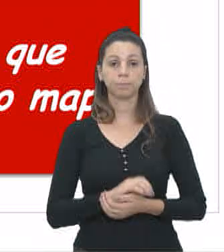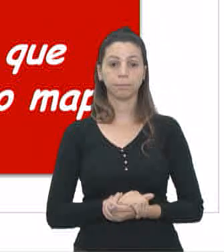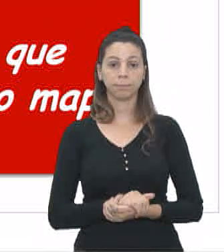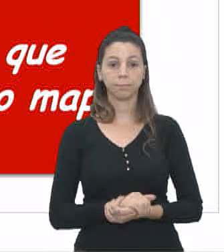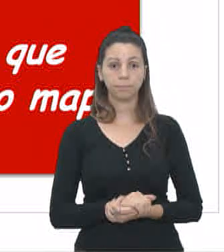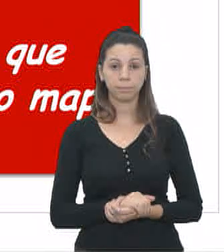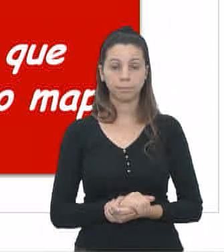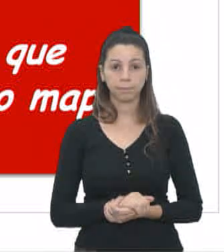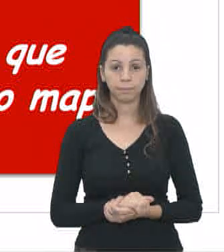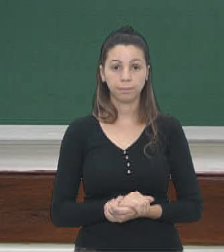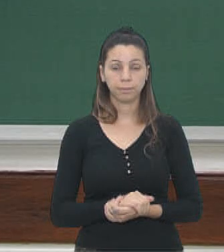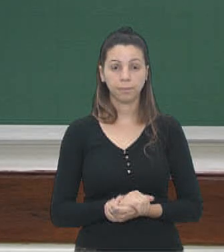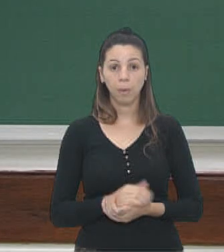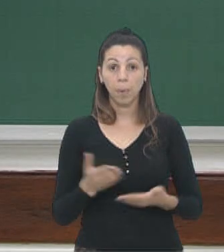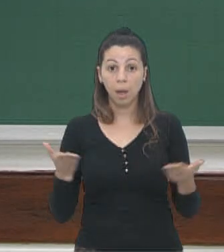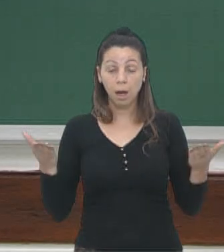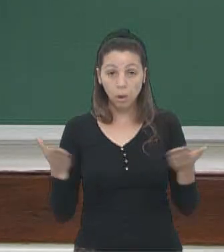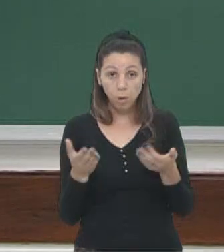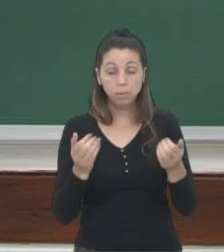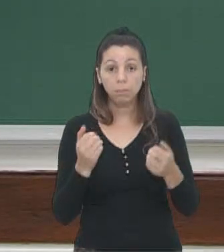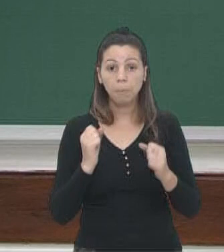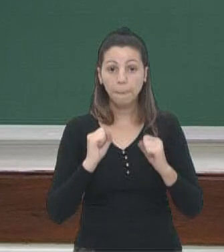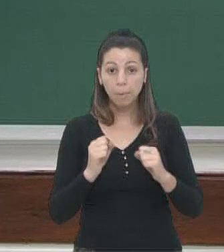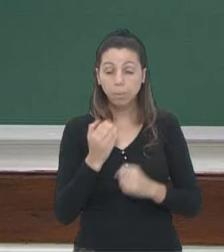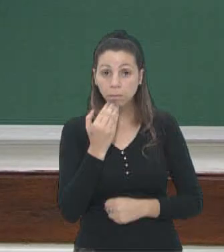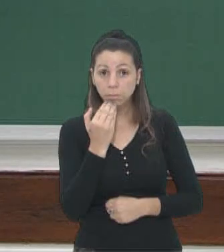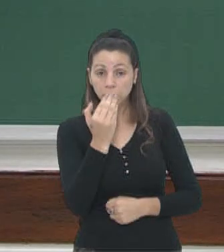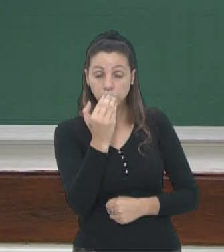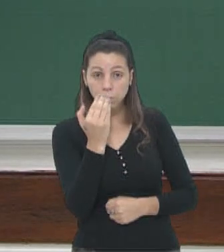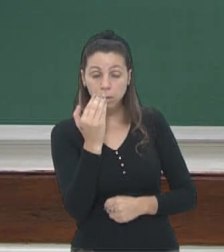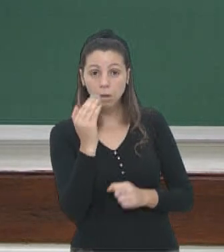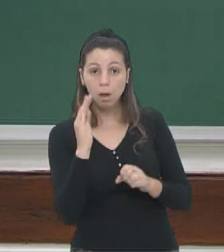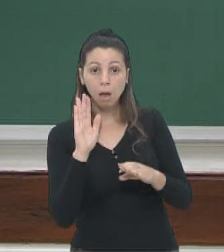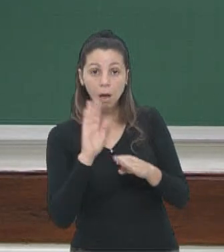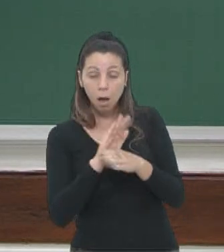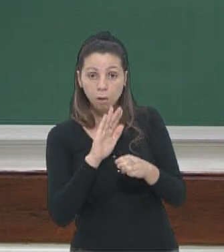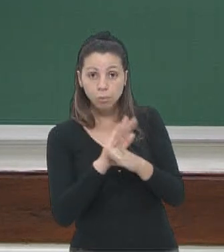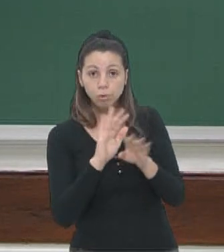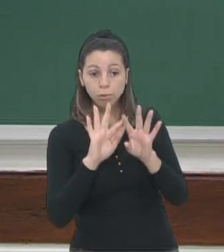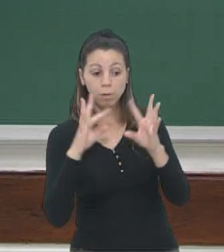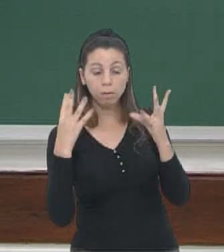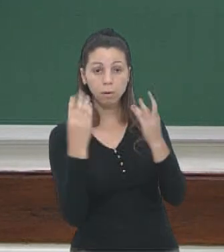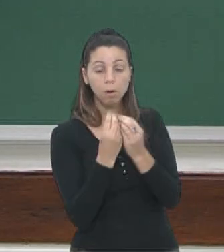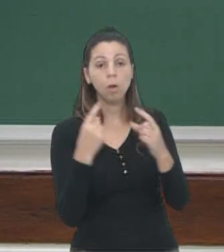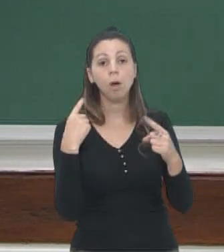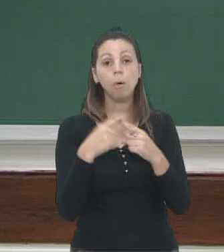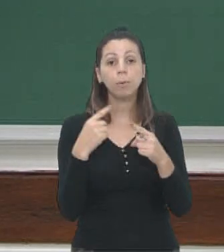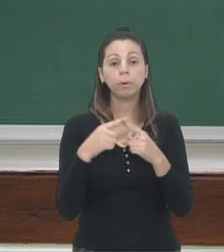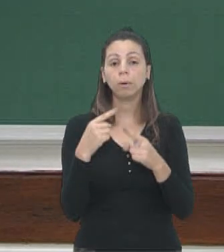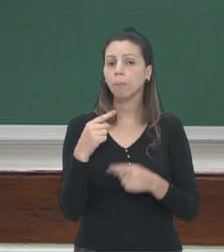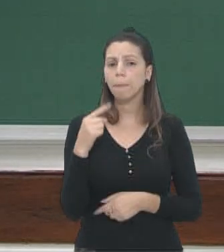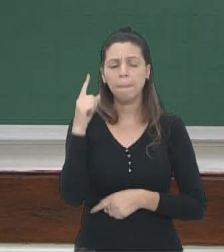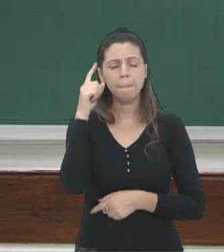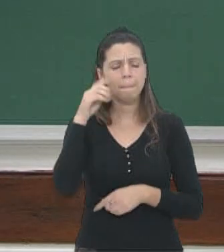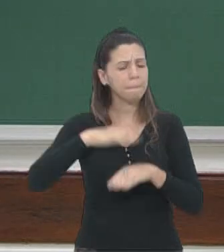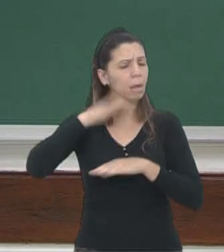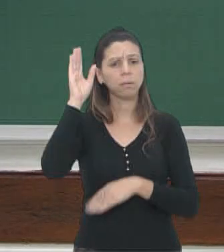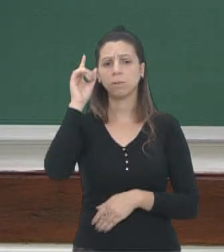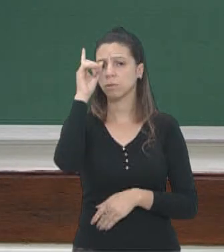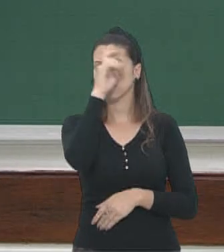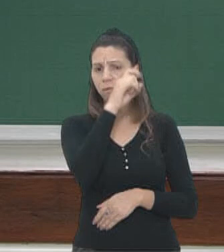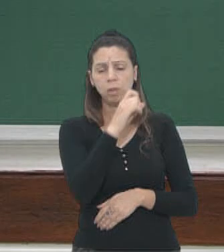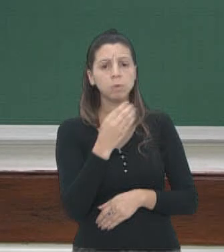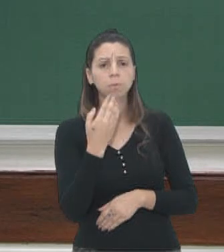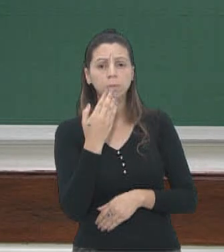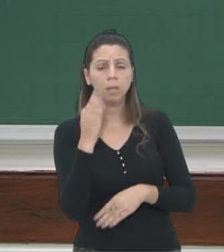mapa. Nesse momento você pode pedir ajuda para quem estiver aí na sua casa, porque esse é o nosso quiz mais difícil da aula. Então pede ajuda para quem está em